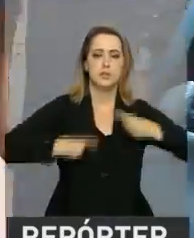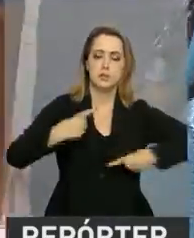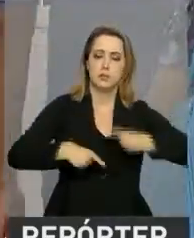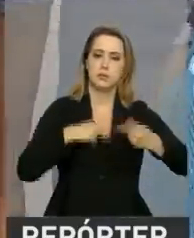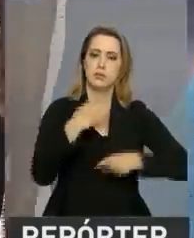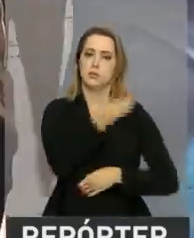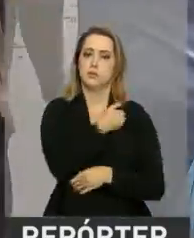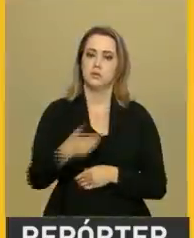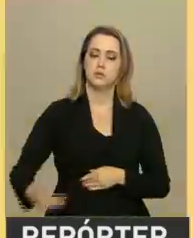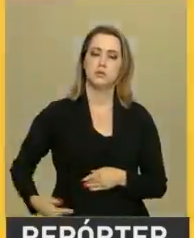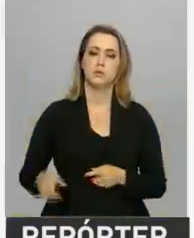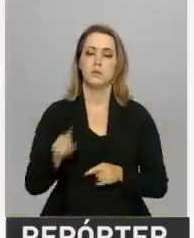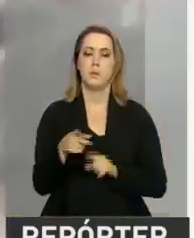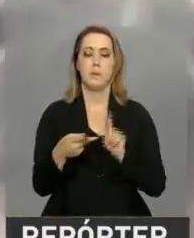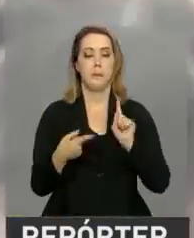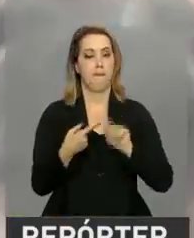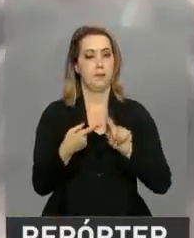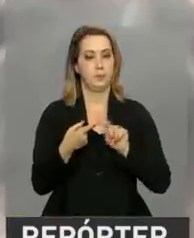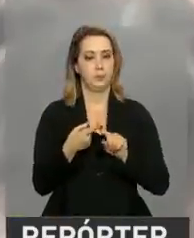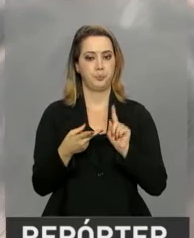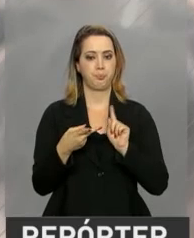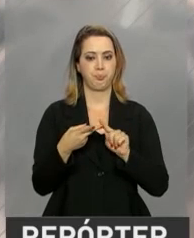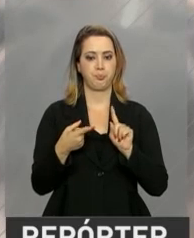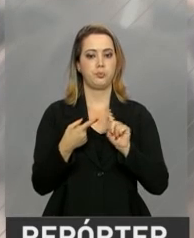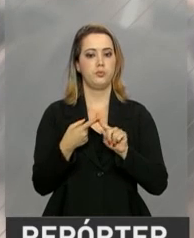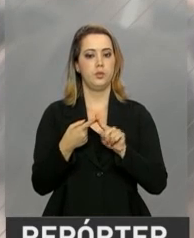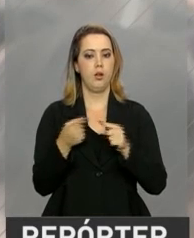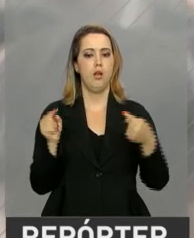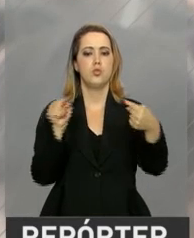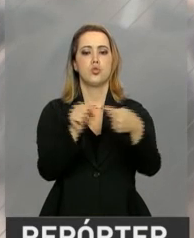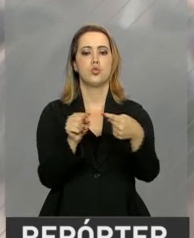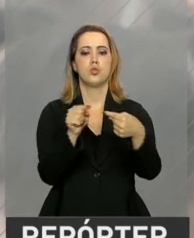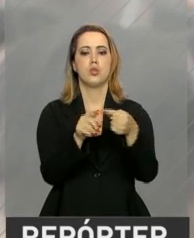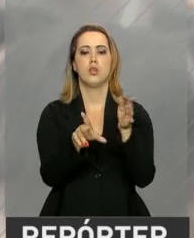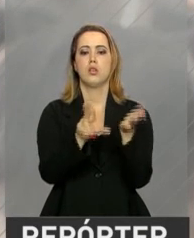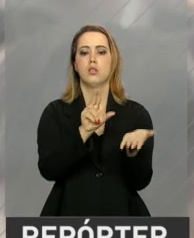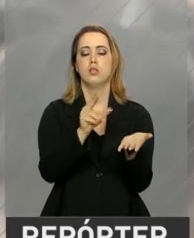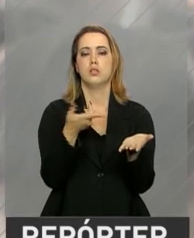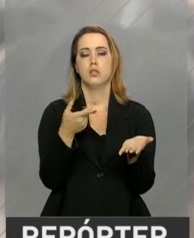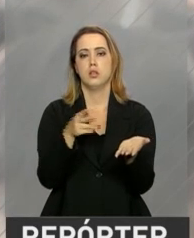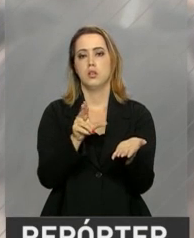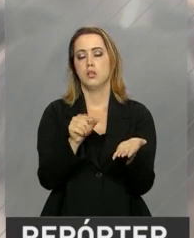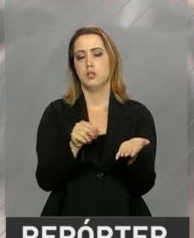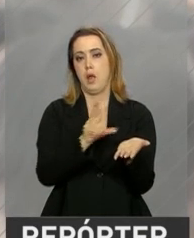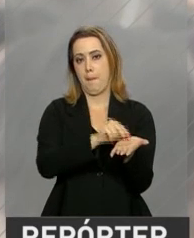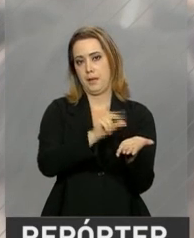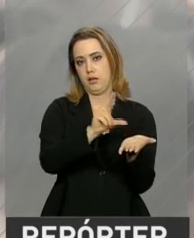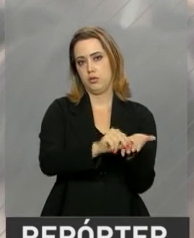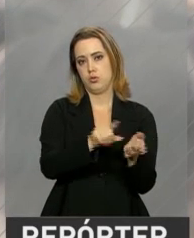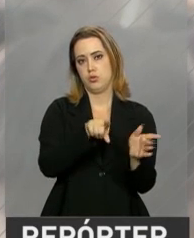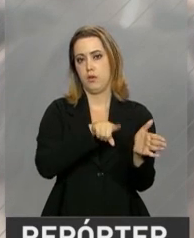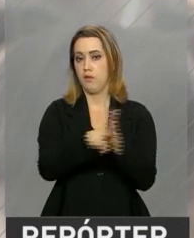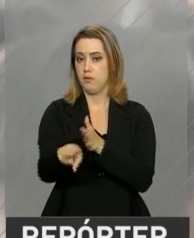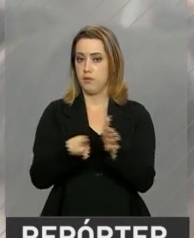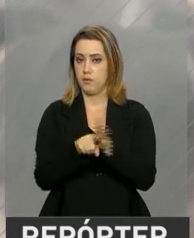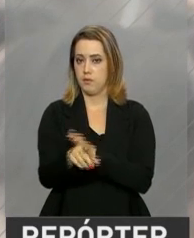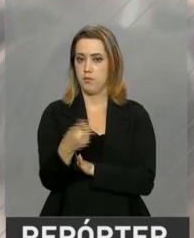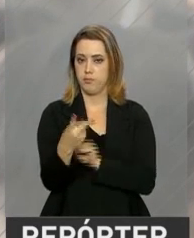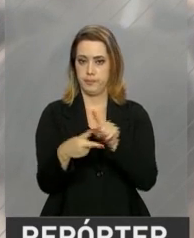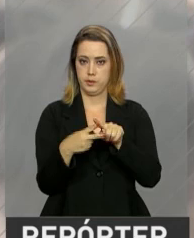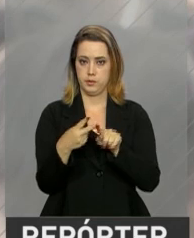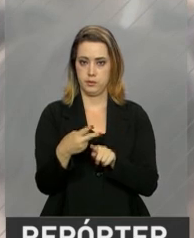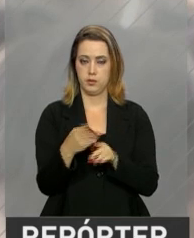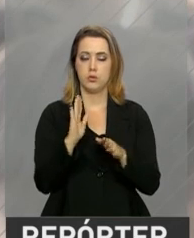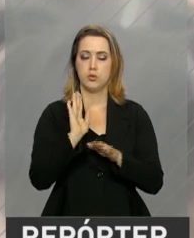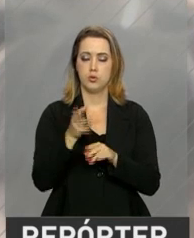a primeira será por meio de canais directos com a população com aplicação de pesquisas e um aplicativo essa fase ainda está em